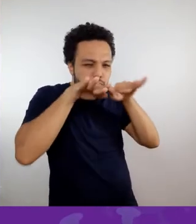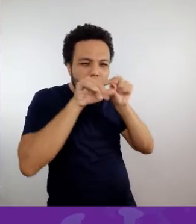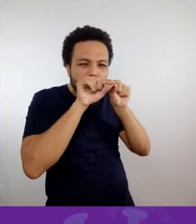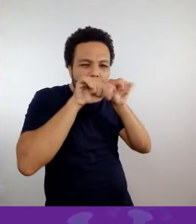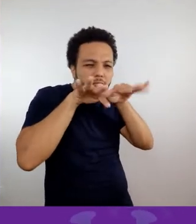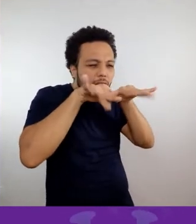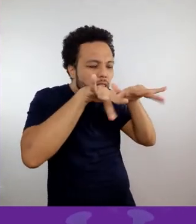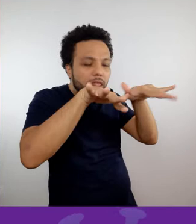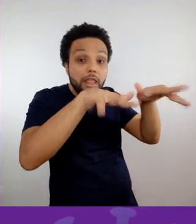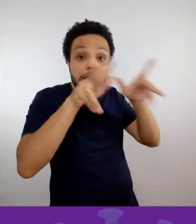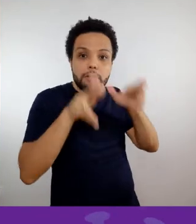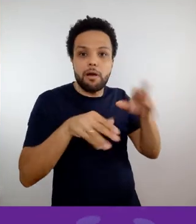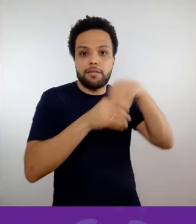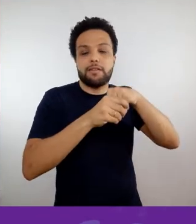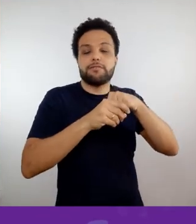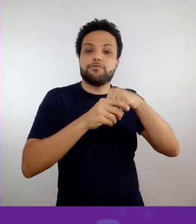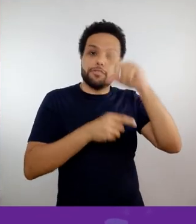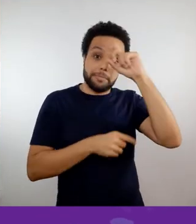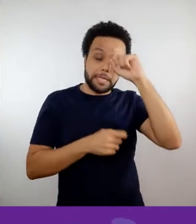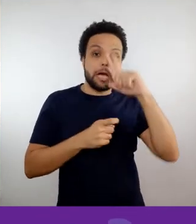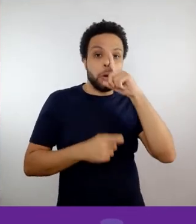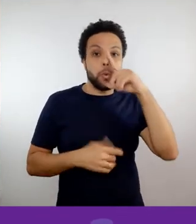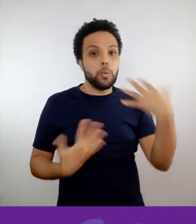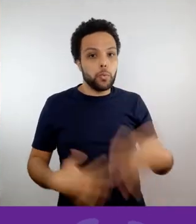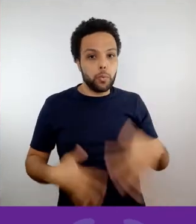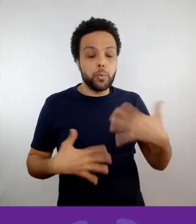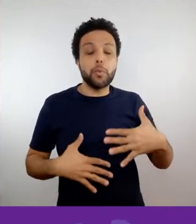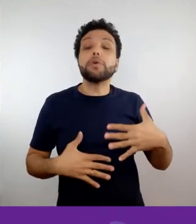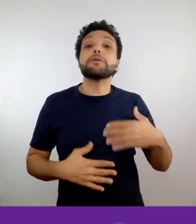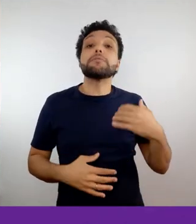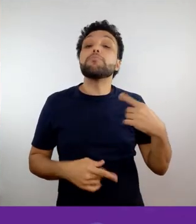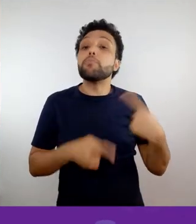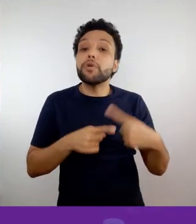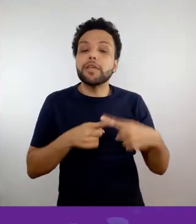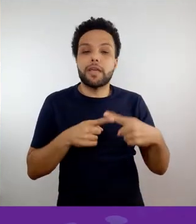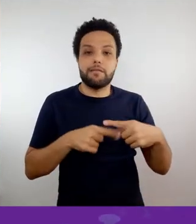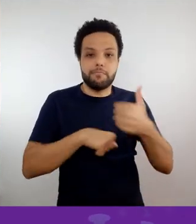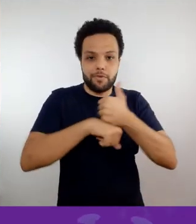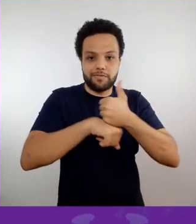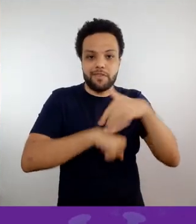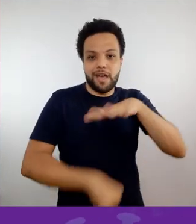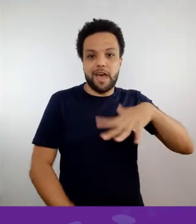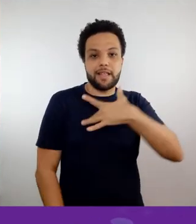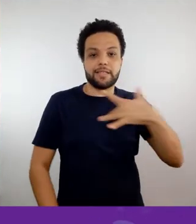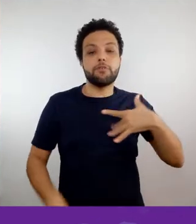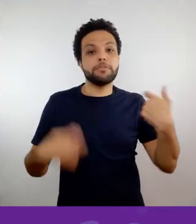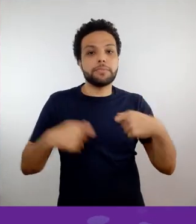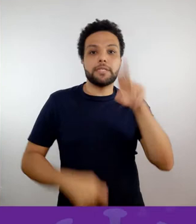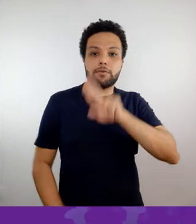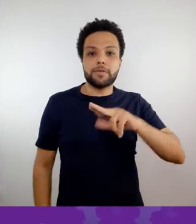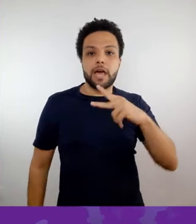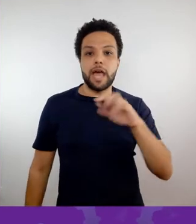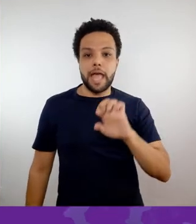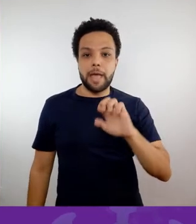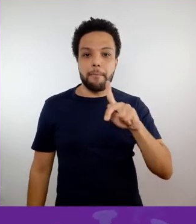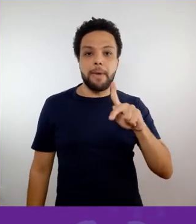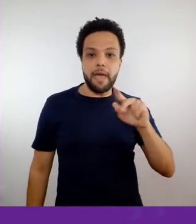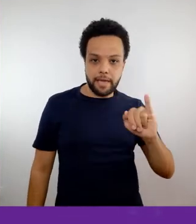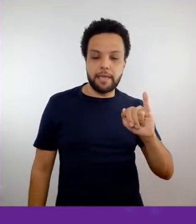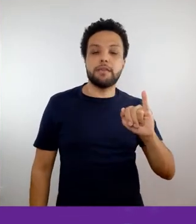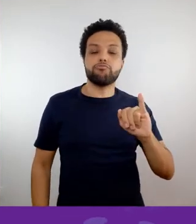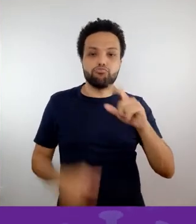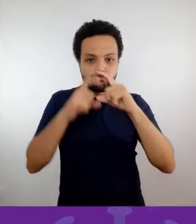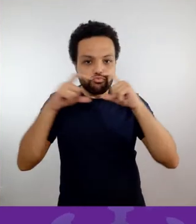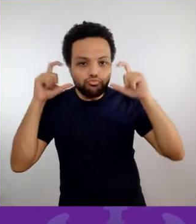aspiração aumentava o risco de transmissão de aerossol e isso eu fazia então que se indicasse o uso de equipamento de proteção individual